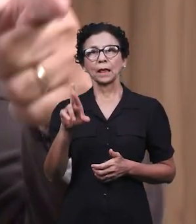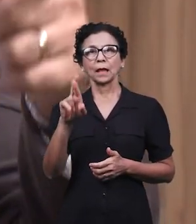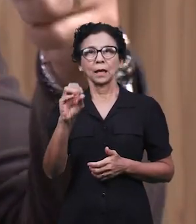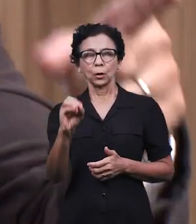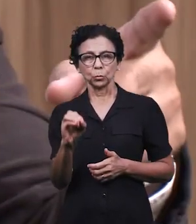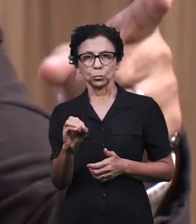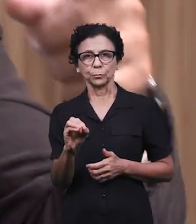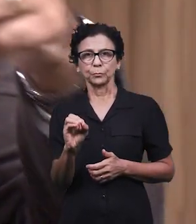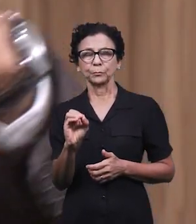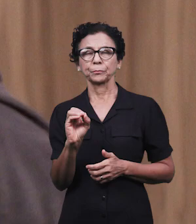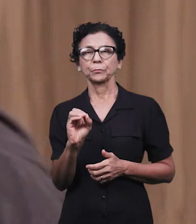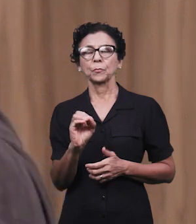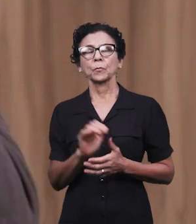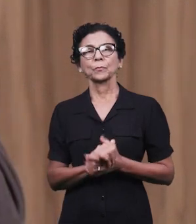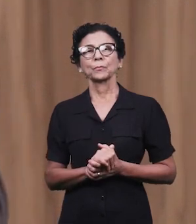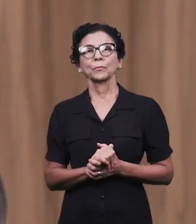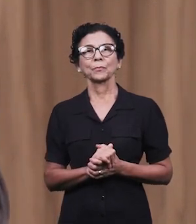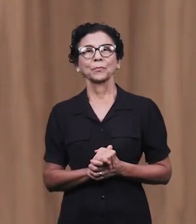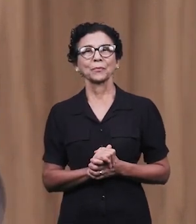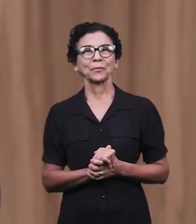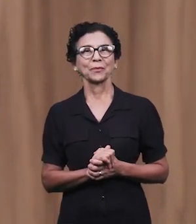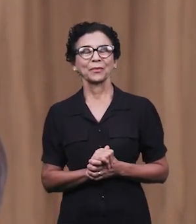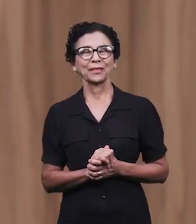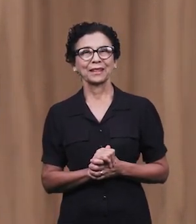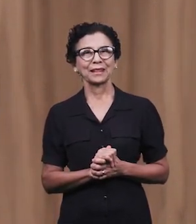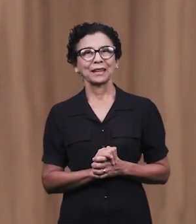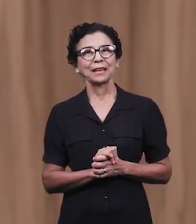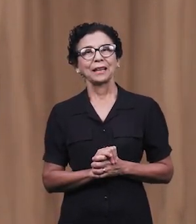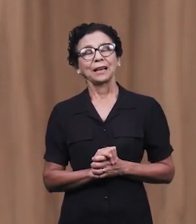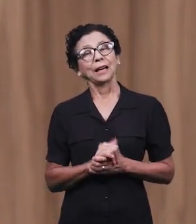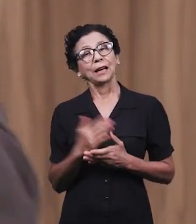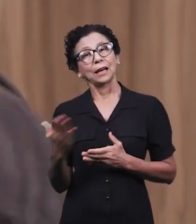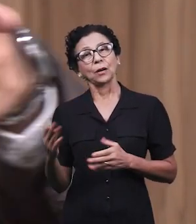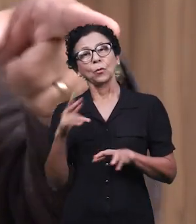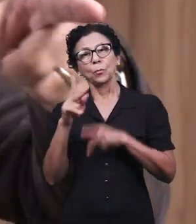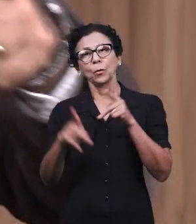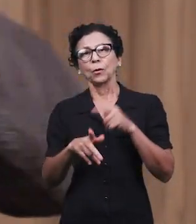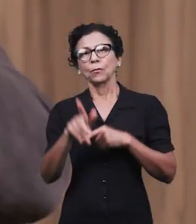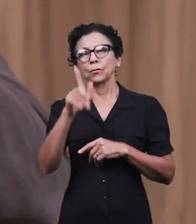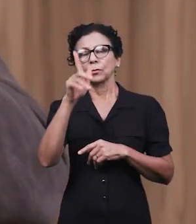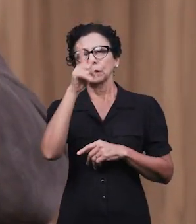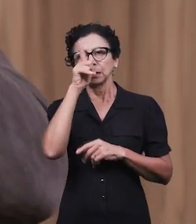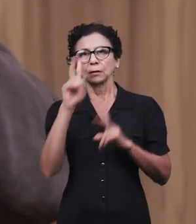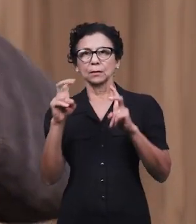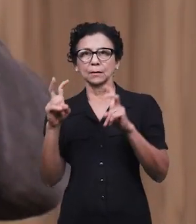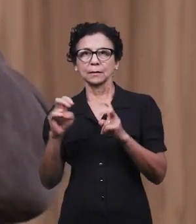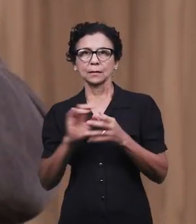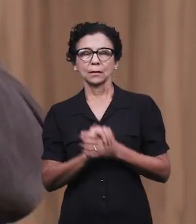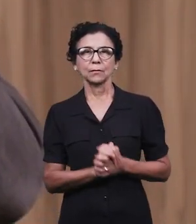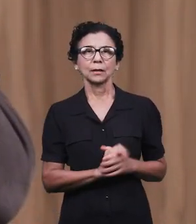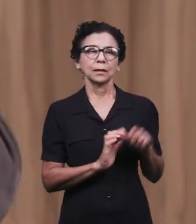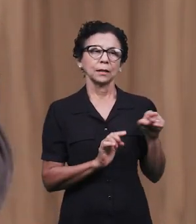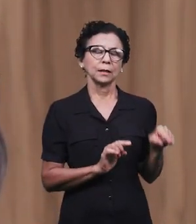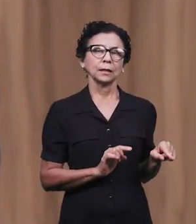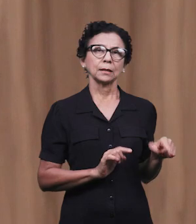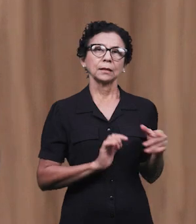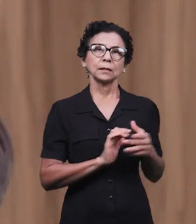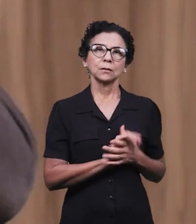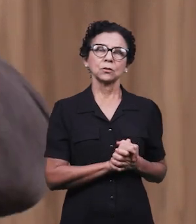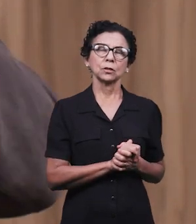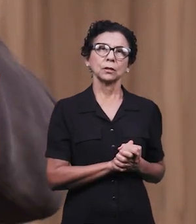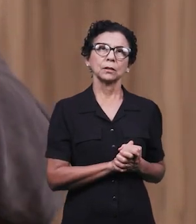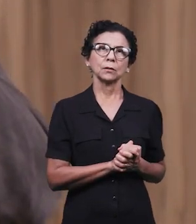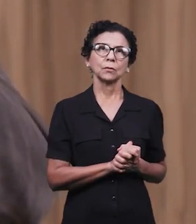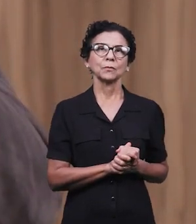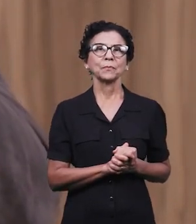euro eram os gregos, e quem chamava de aquilo eram os romanos. Então, acabou, com a fusão das duas